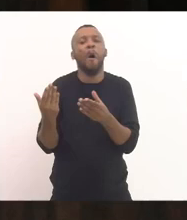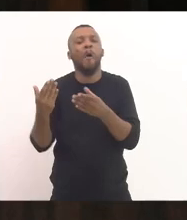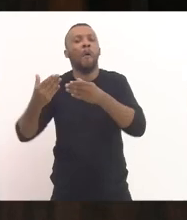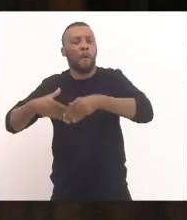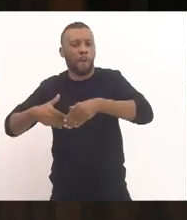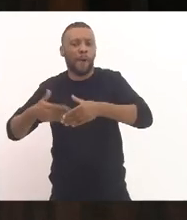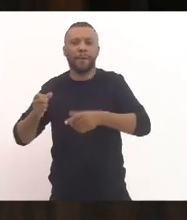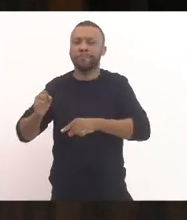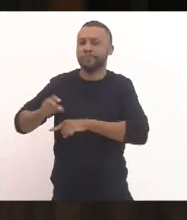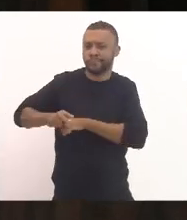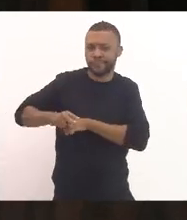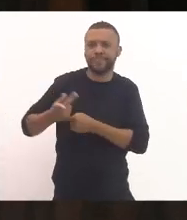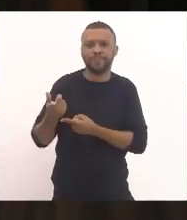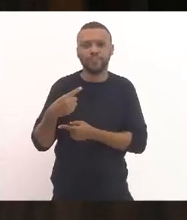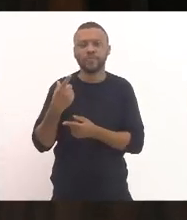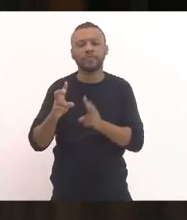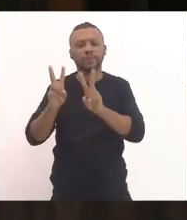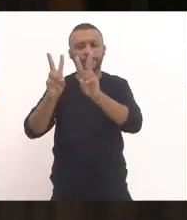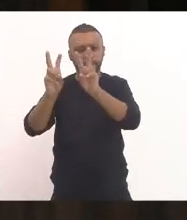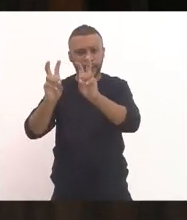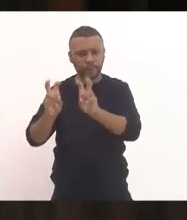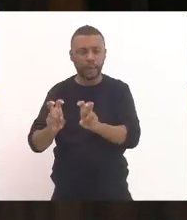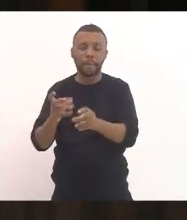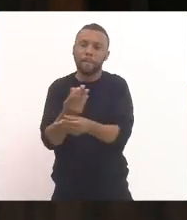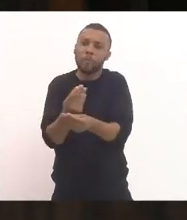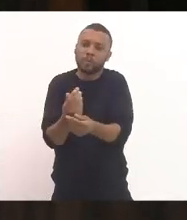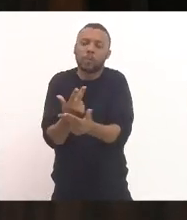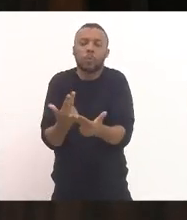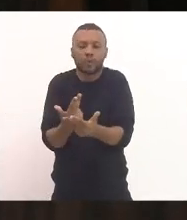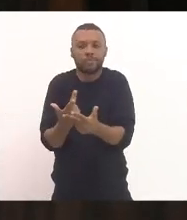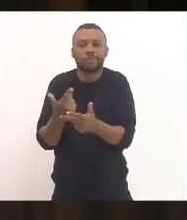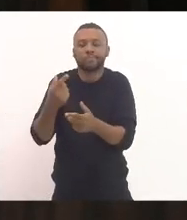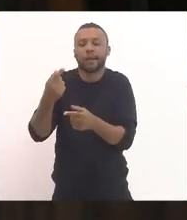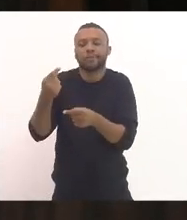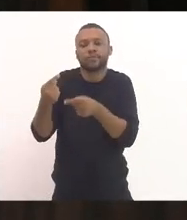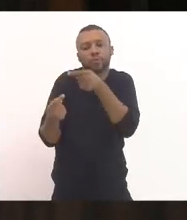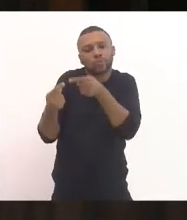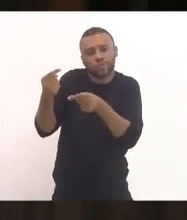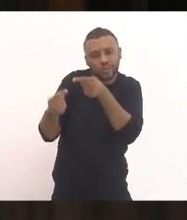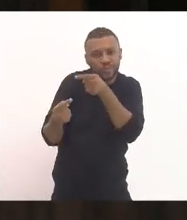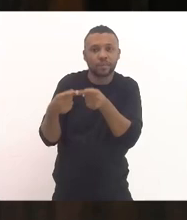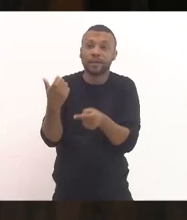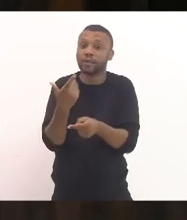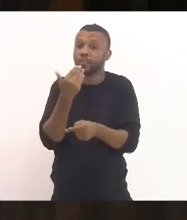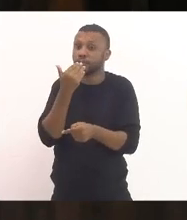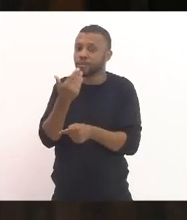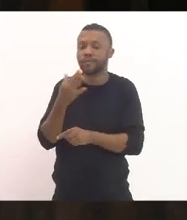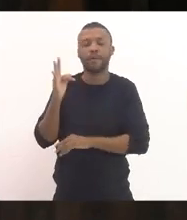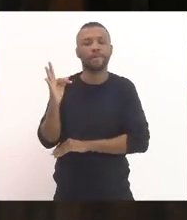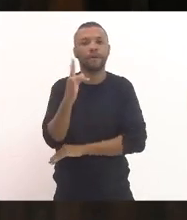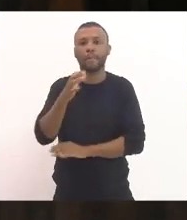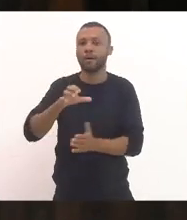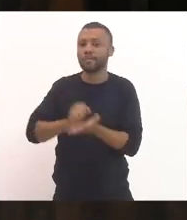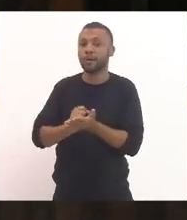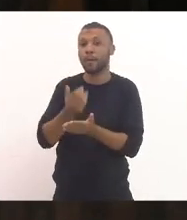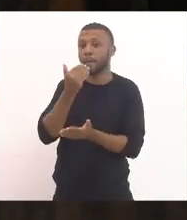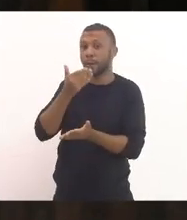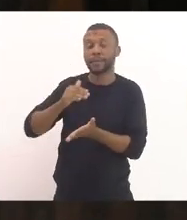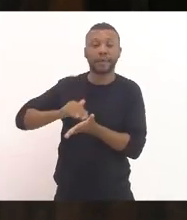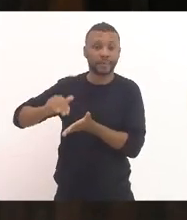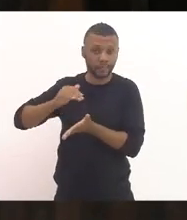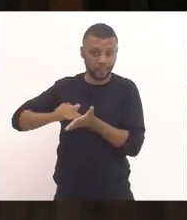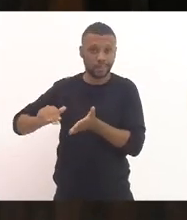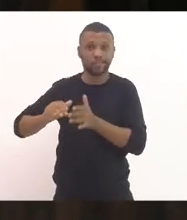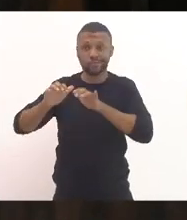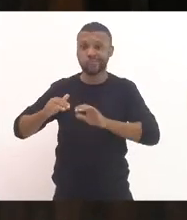degase a gente tem muito assunto a tratar então fazendo aqui um requerimento formal e peço aqui que a secretaria faça esse